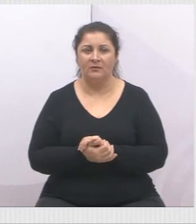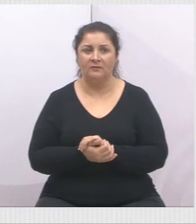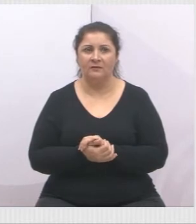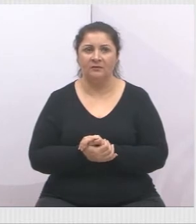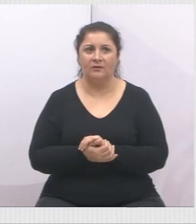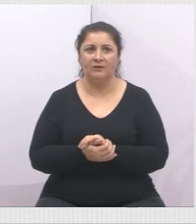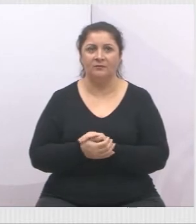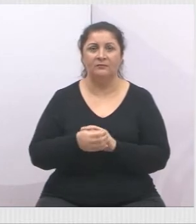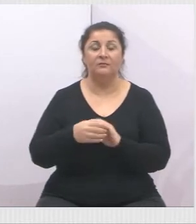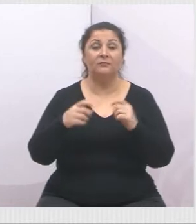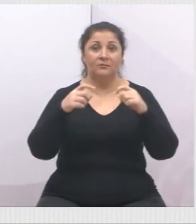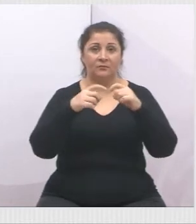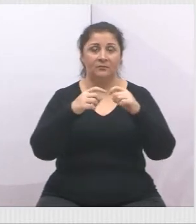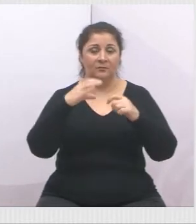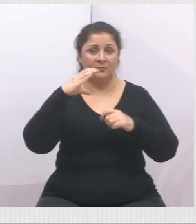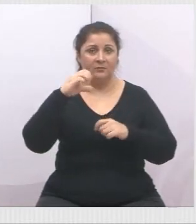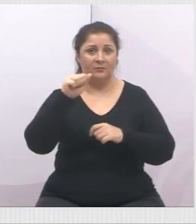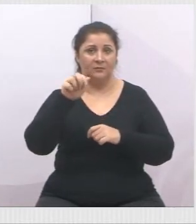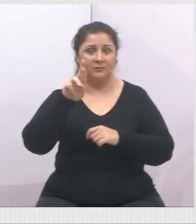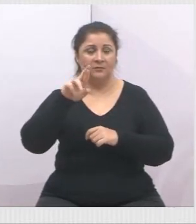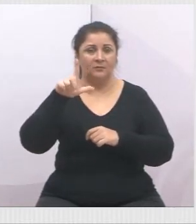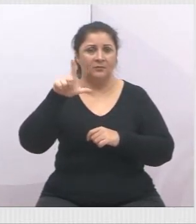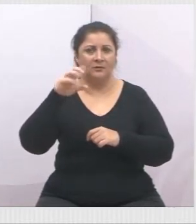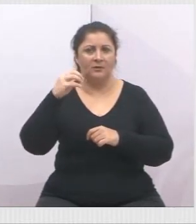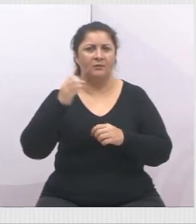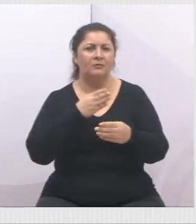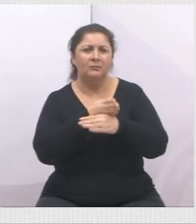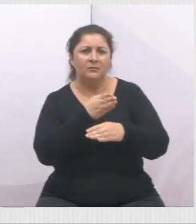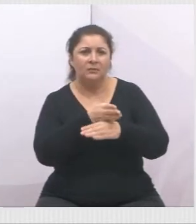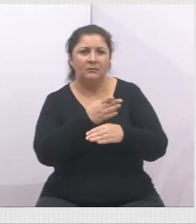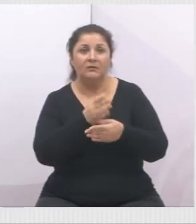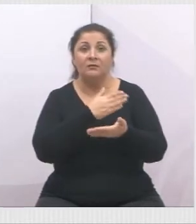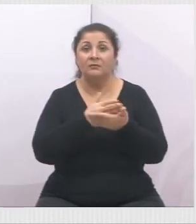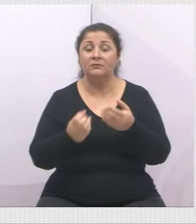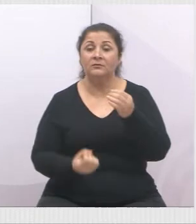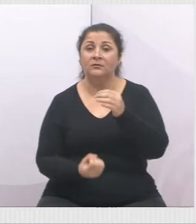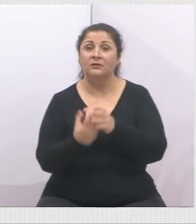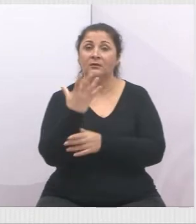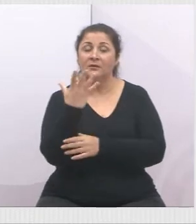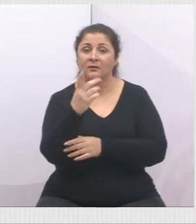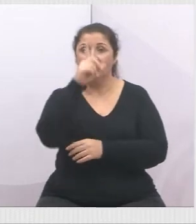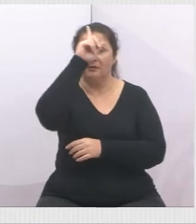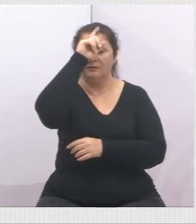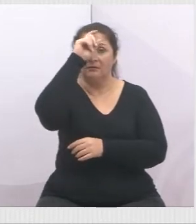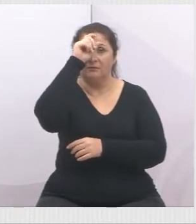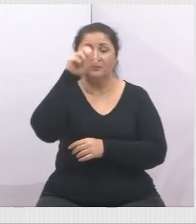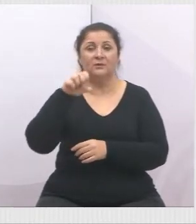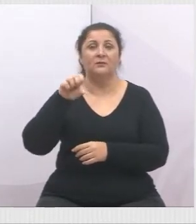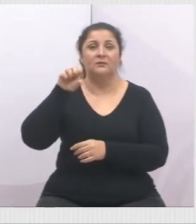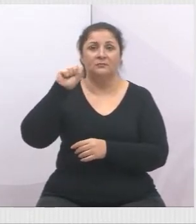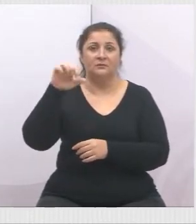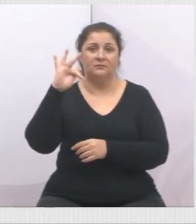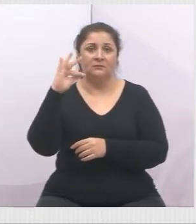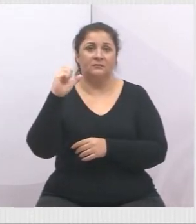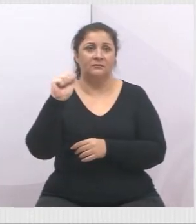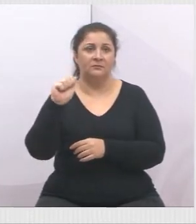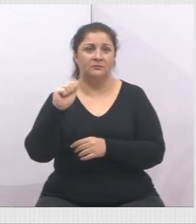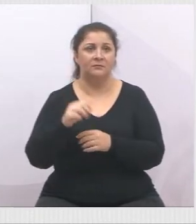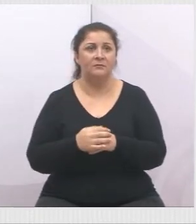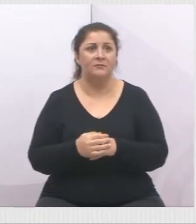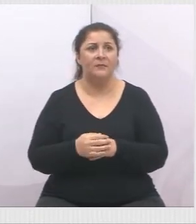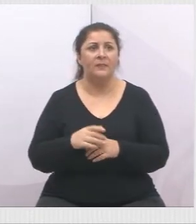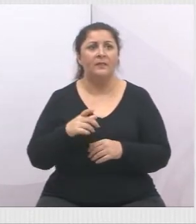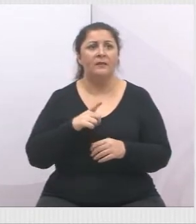Carderelli era um católico ativo e participou da fundação do Hospital e Maternidade São Francisco de Assis. Fez parte da diretoria e, por